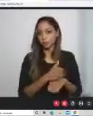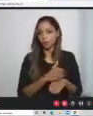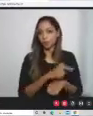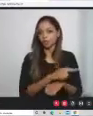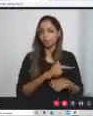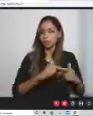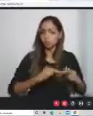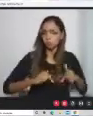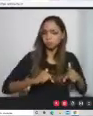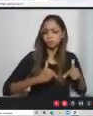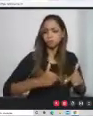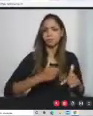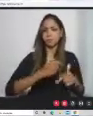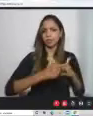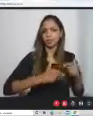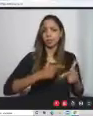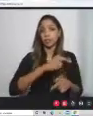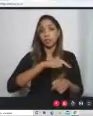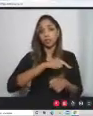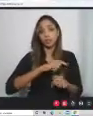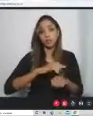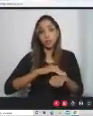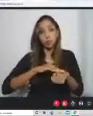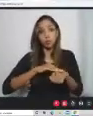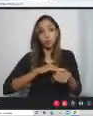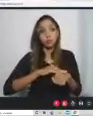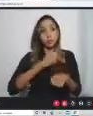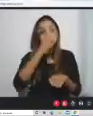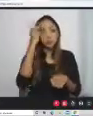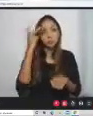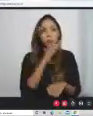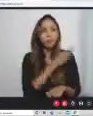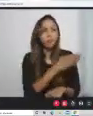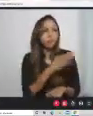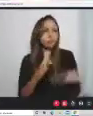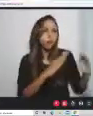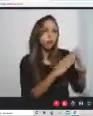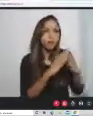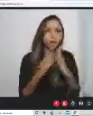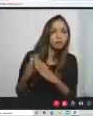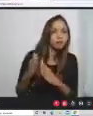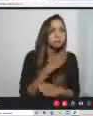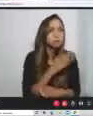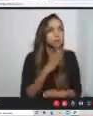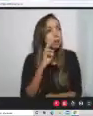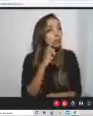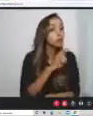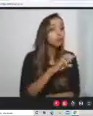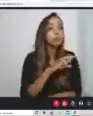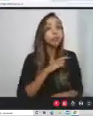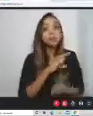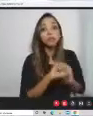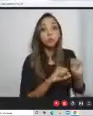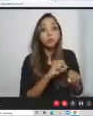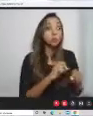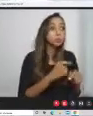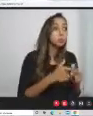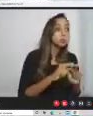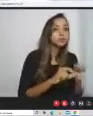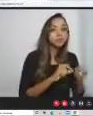conversando na casa das pessoas, vendo o que é que eles têm, e também cobrar a questão do